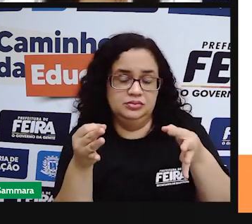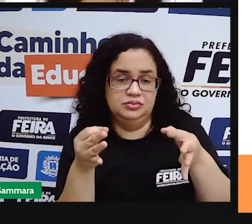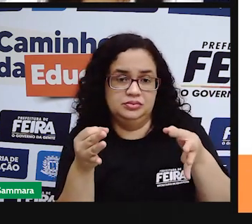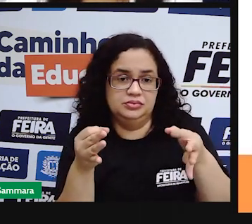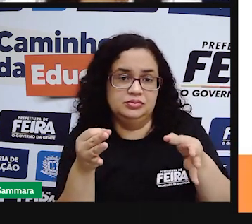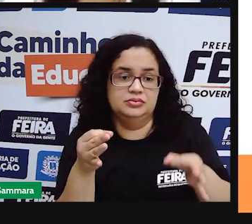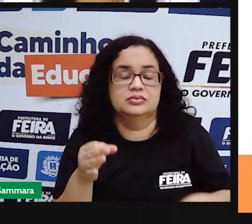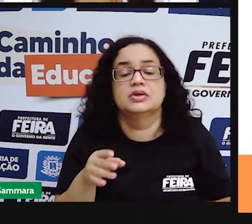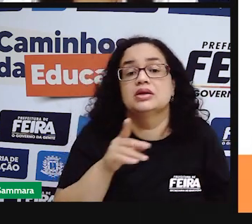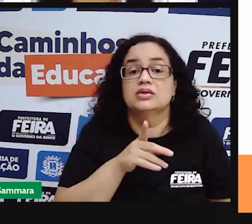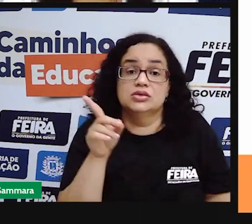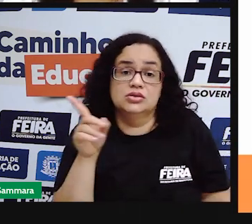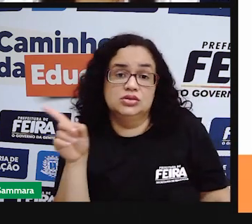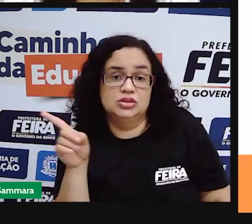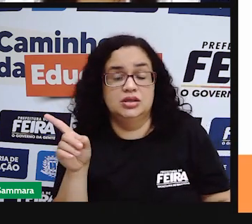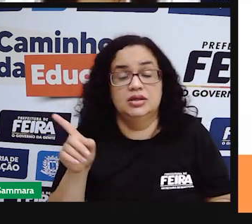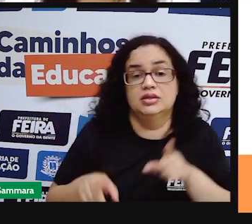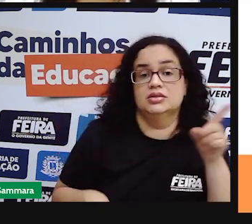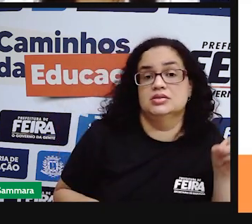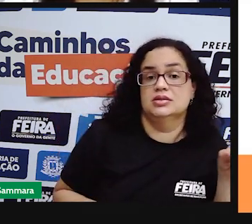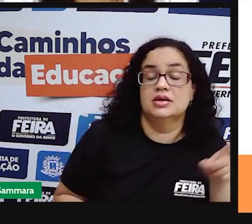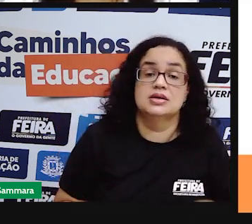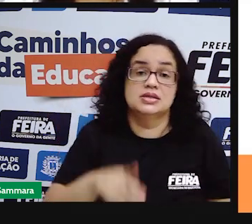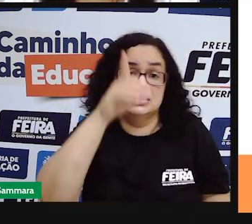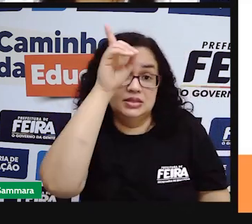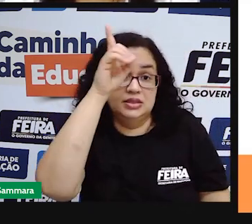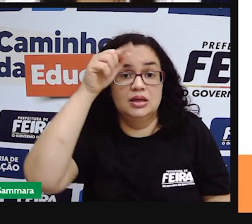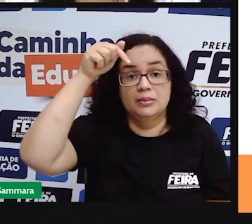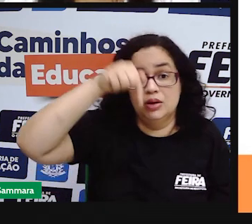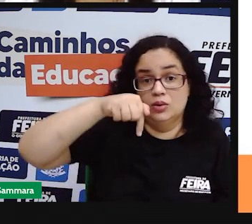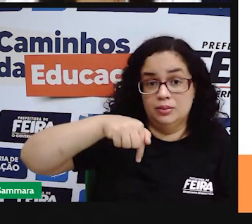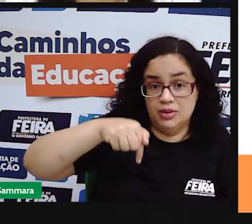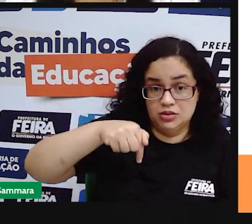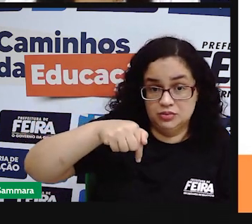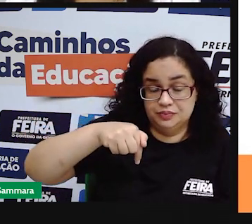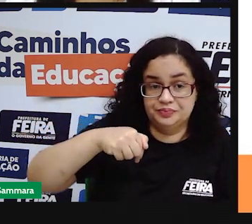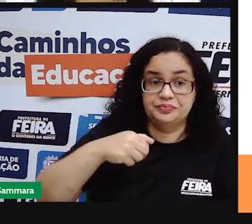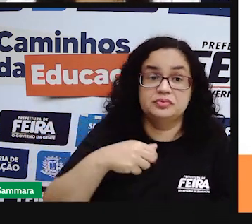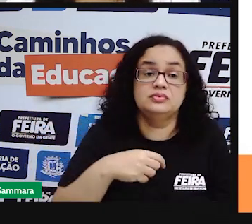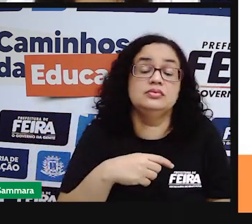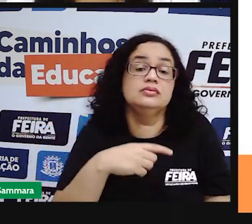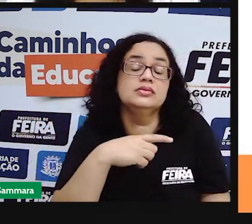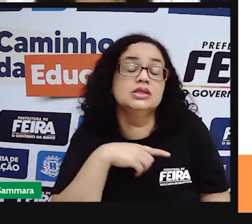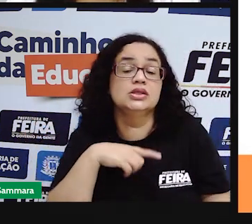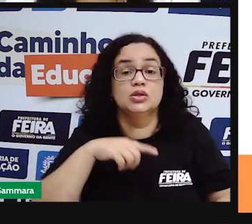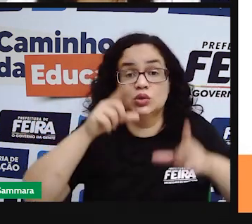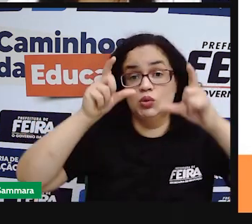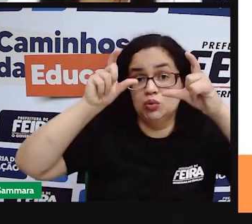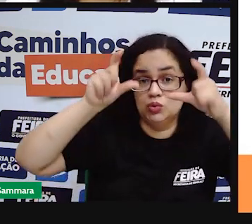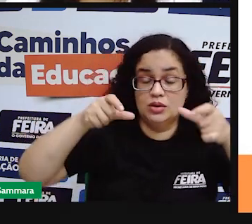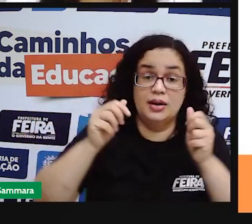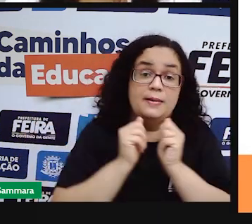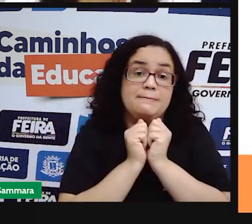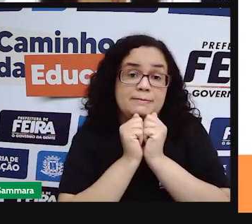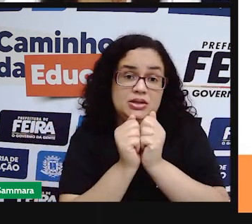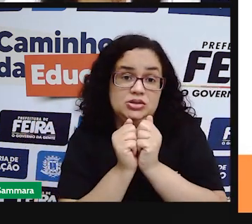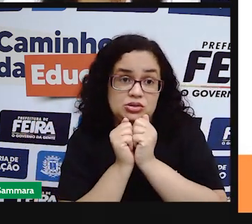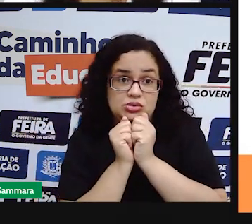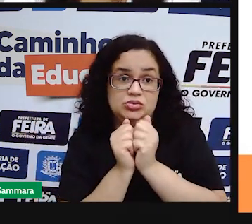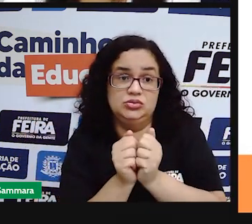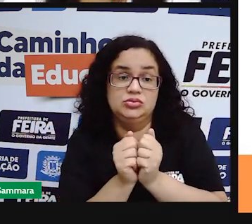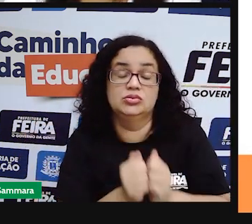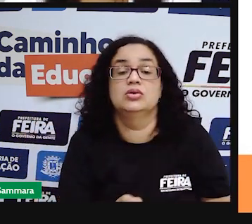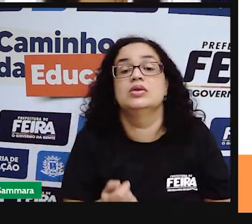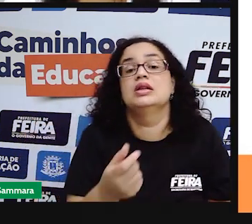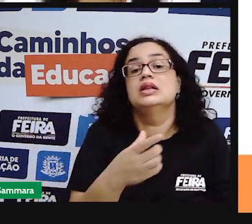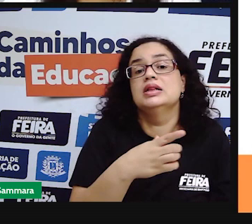em direita, em esquerda, acima ou embaixo, a gente recebe uma localização mais próxima do que